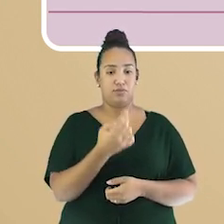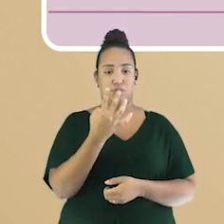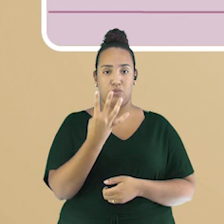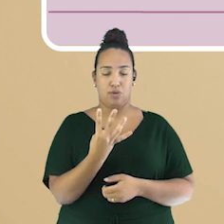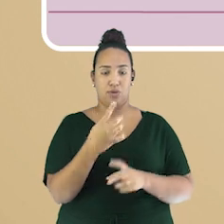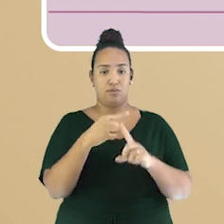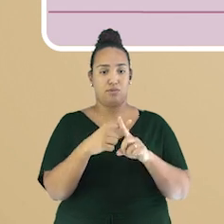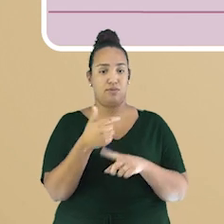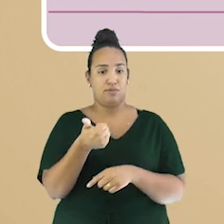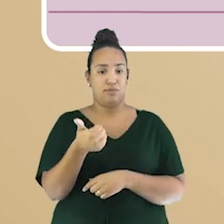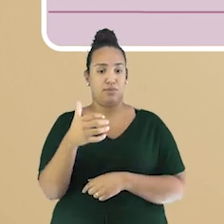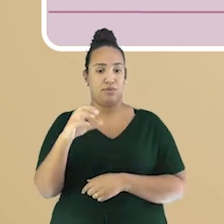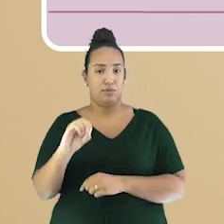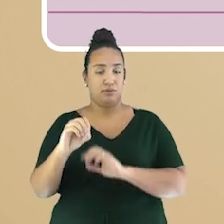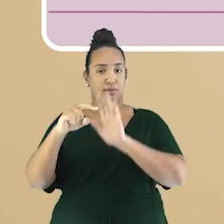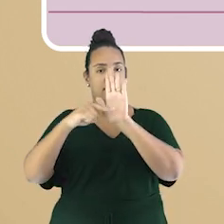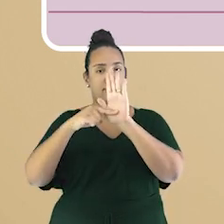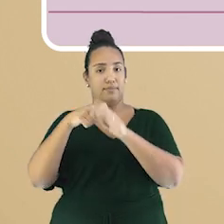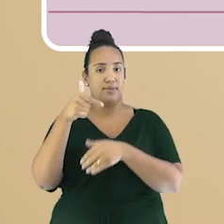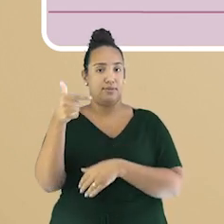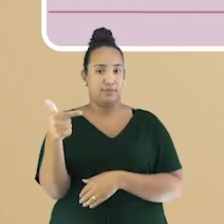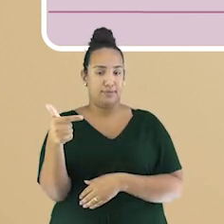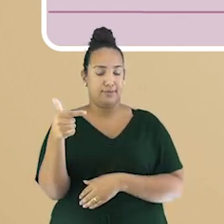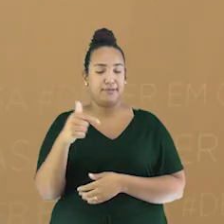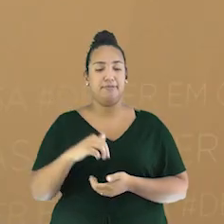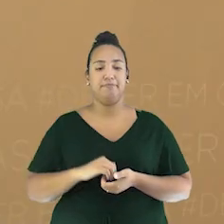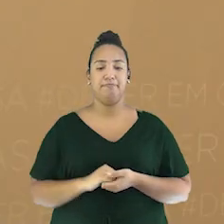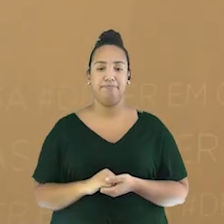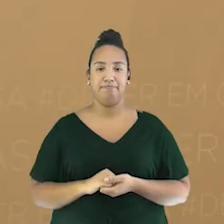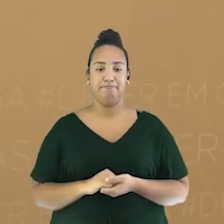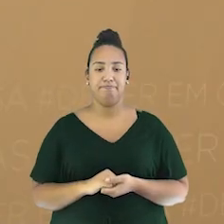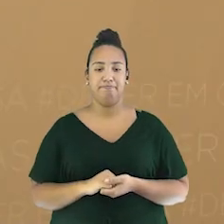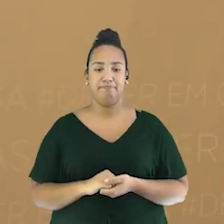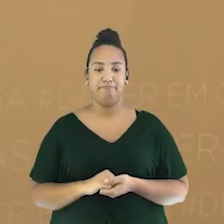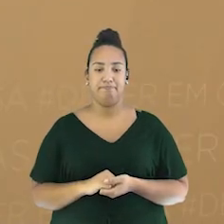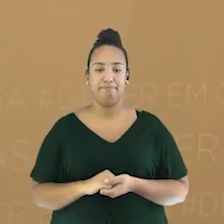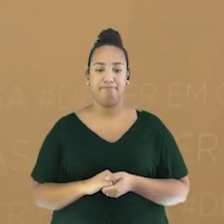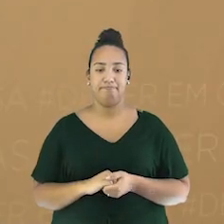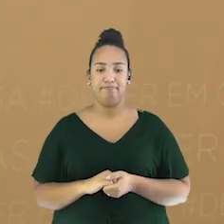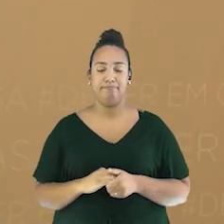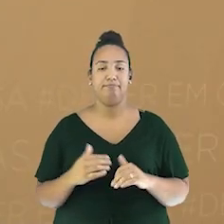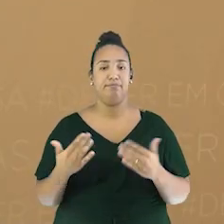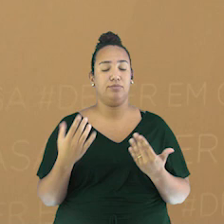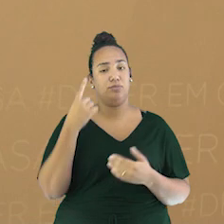7,4 vezes 10 elevado a menos 2. Em 25